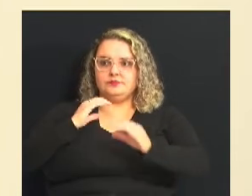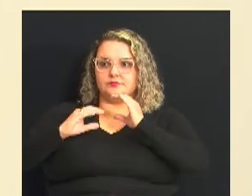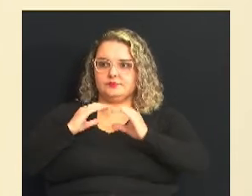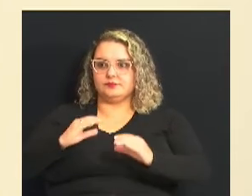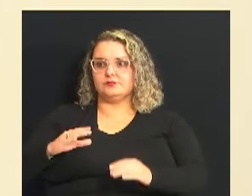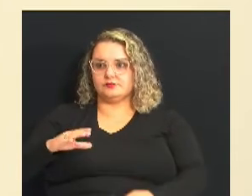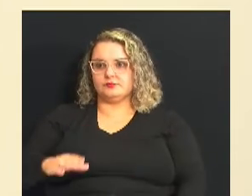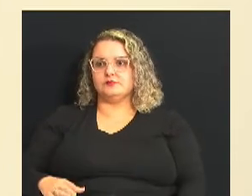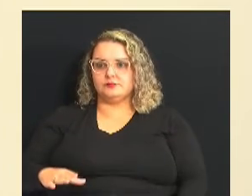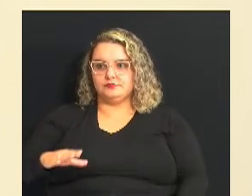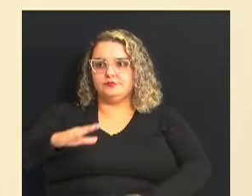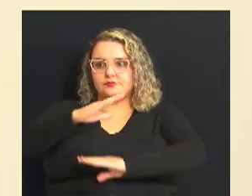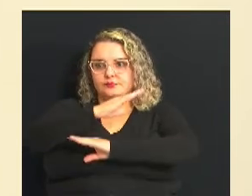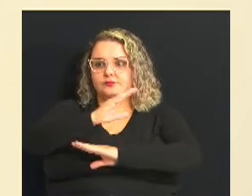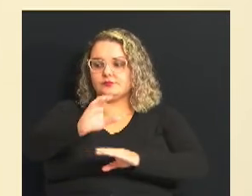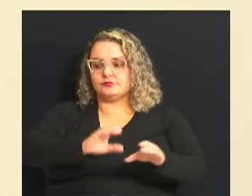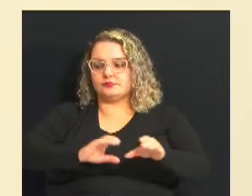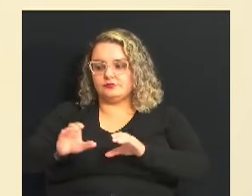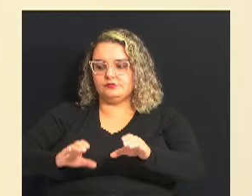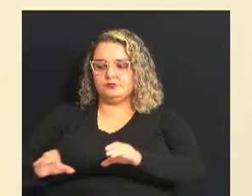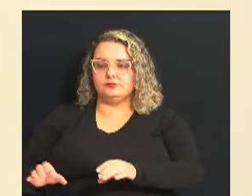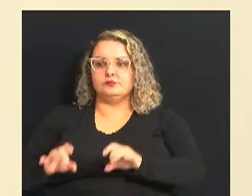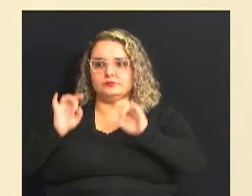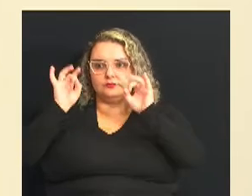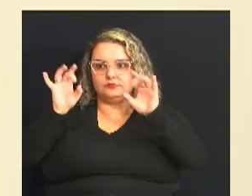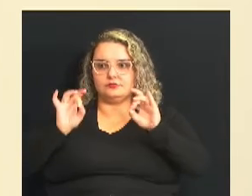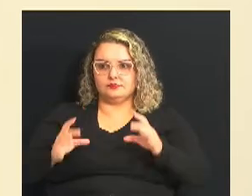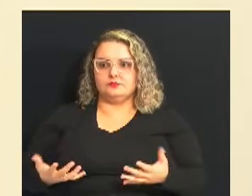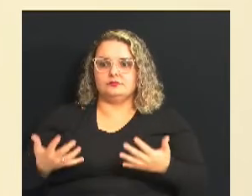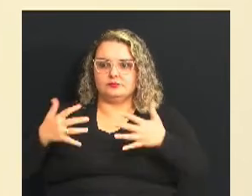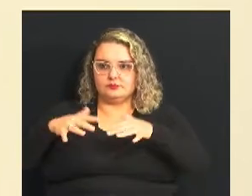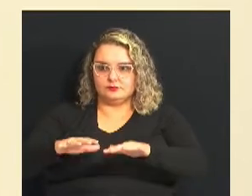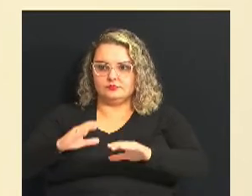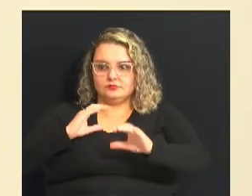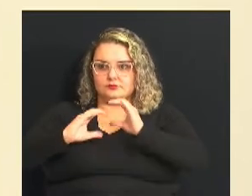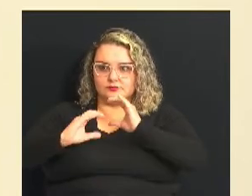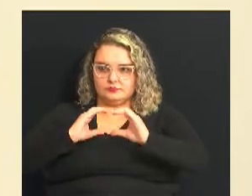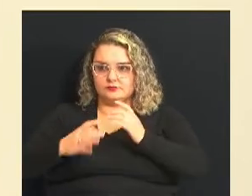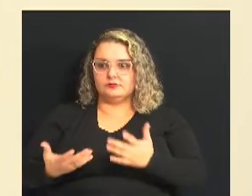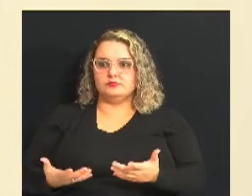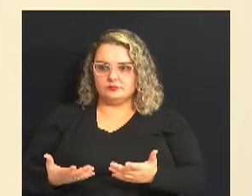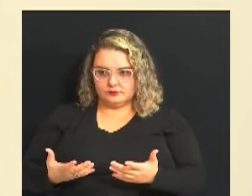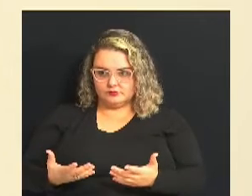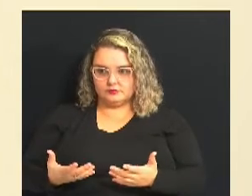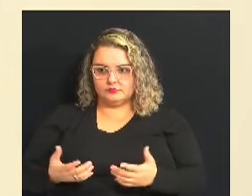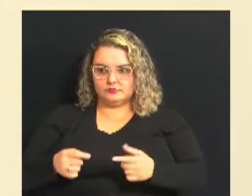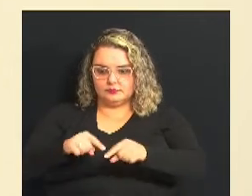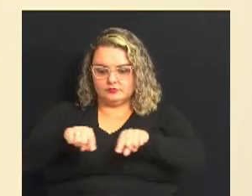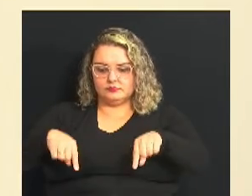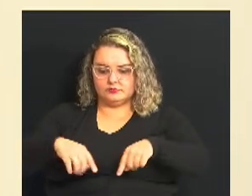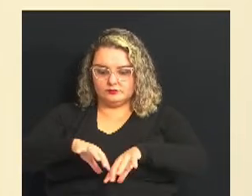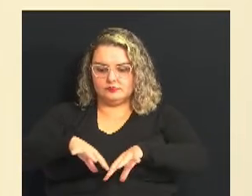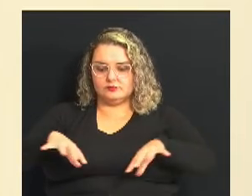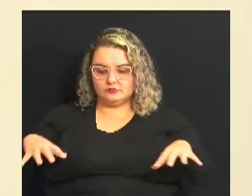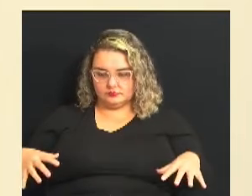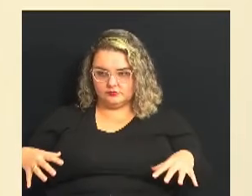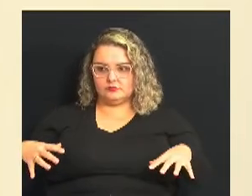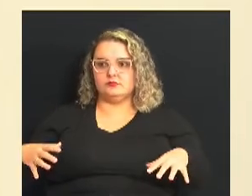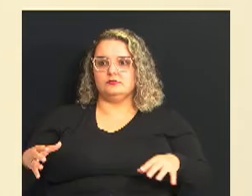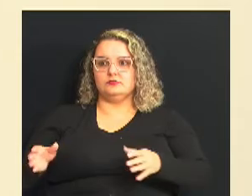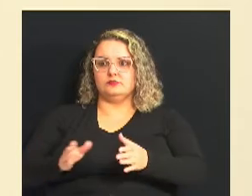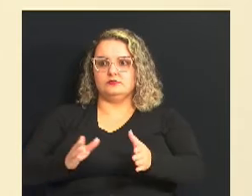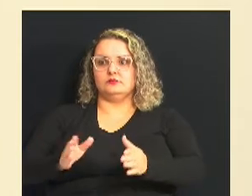para coordenar, em especial, a integração da comunicação, que ficava até em salas separadas na época, e